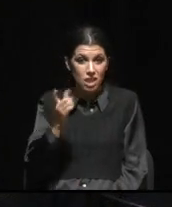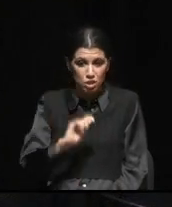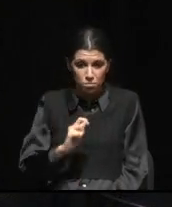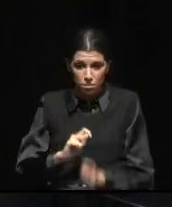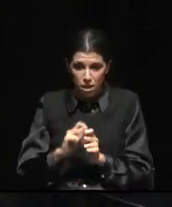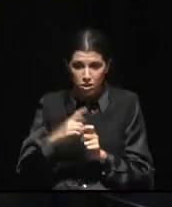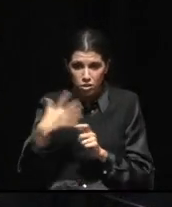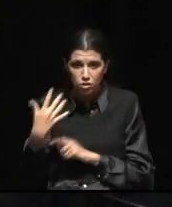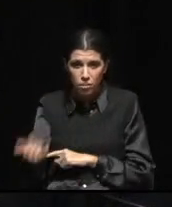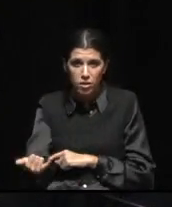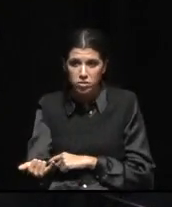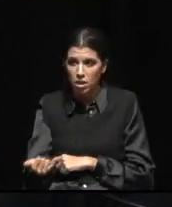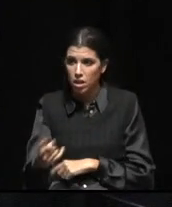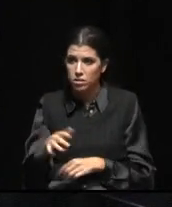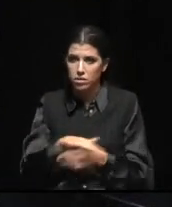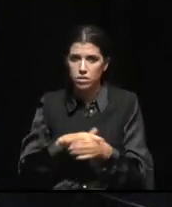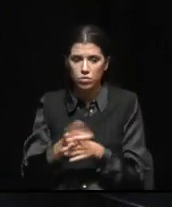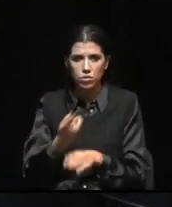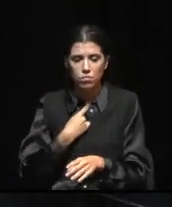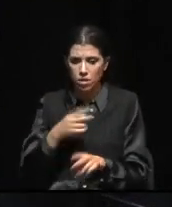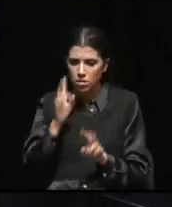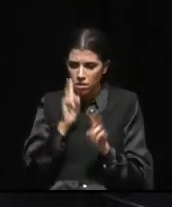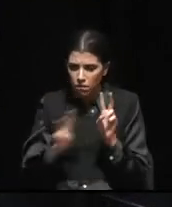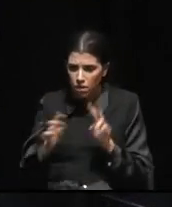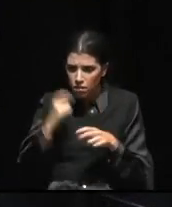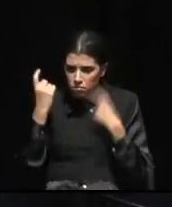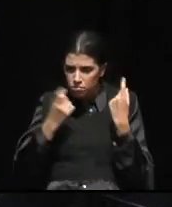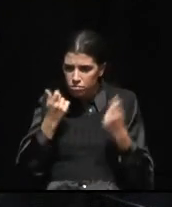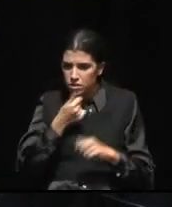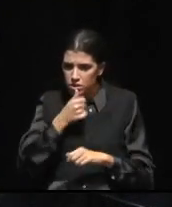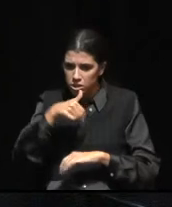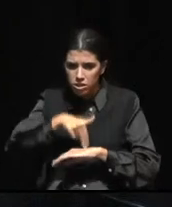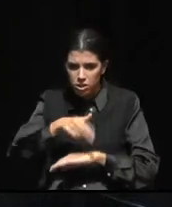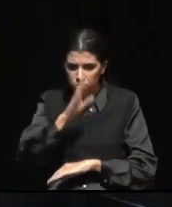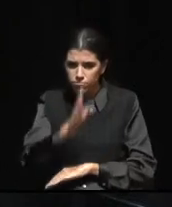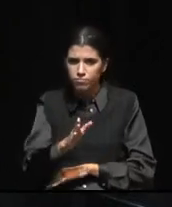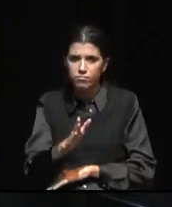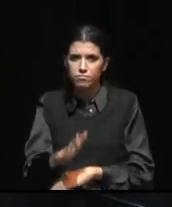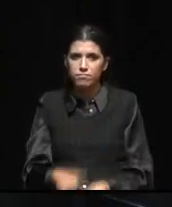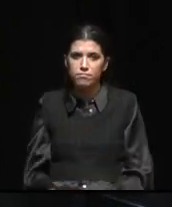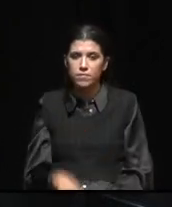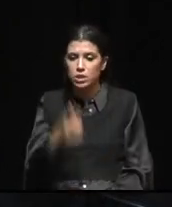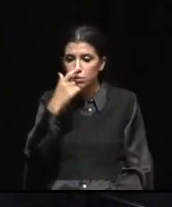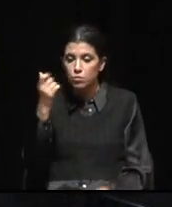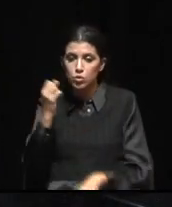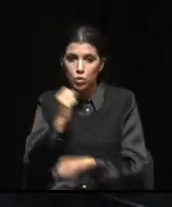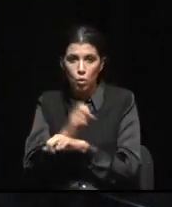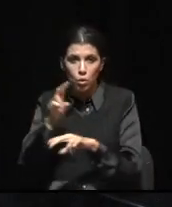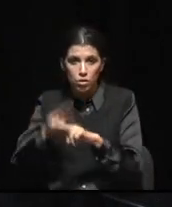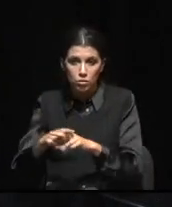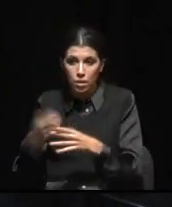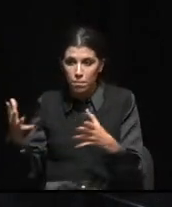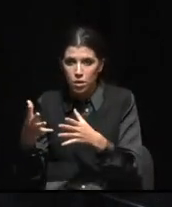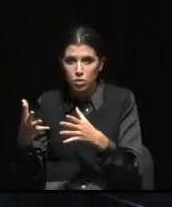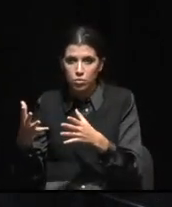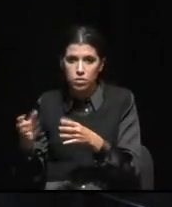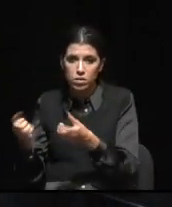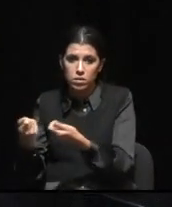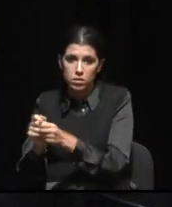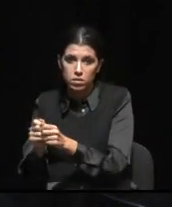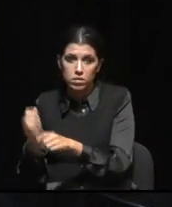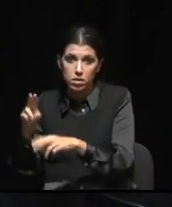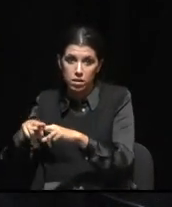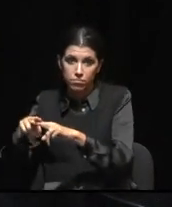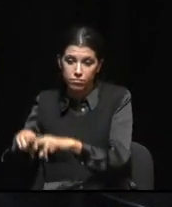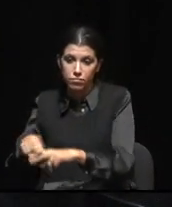a situação exige de nós uma reflexão Serena e uma tomada de posição Clara os reféns continuaram a sua maioria nas mãos do amaz ou